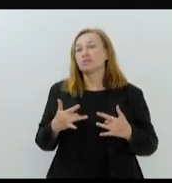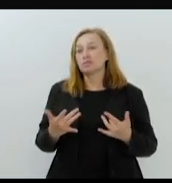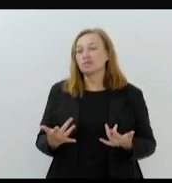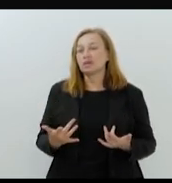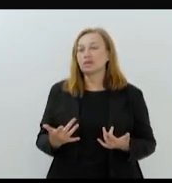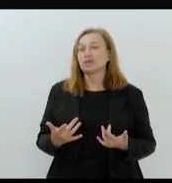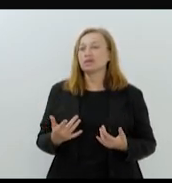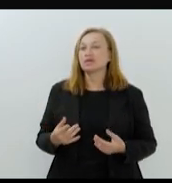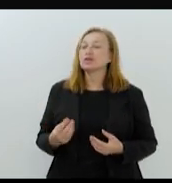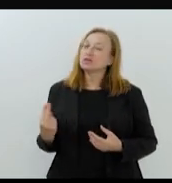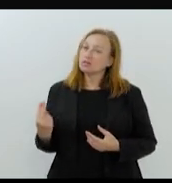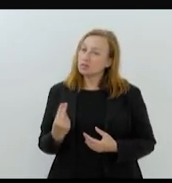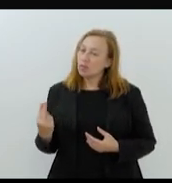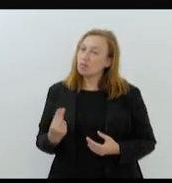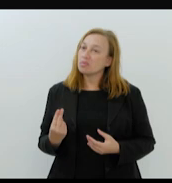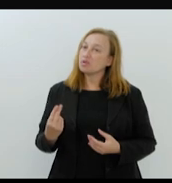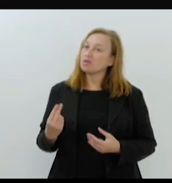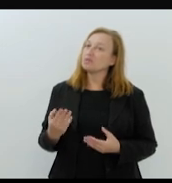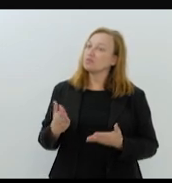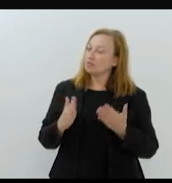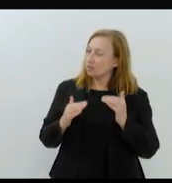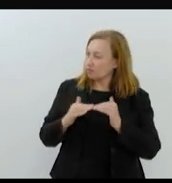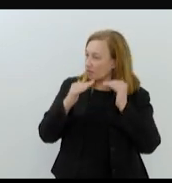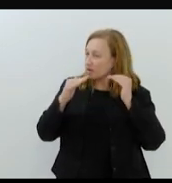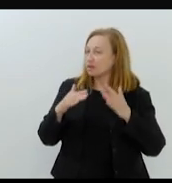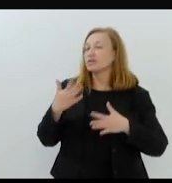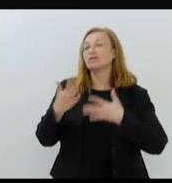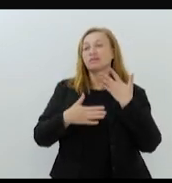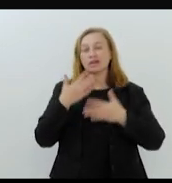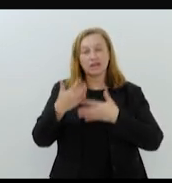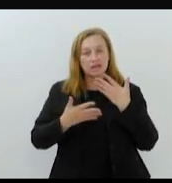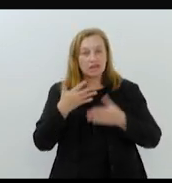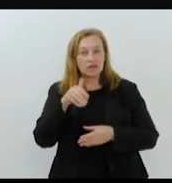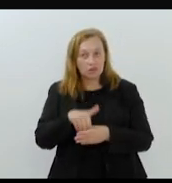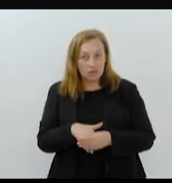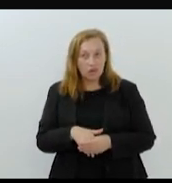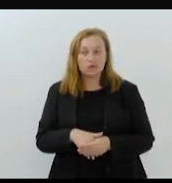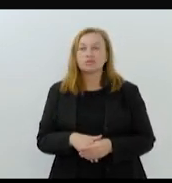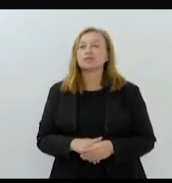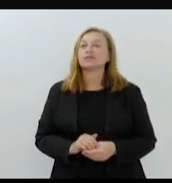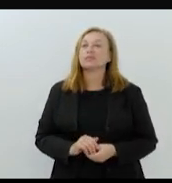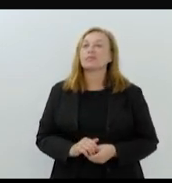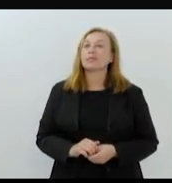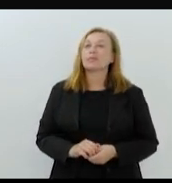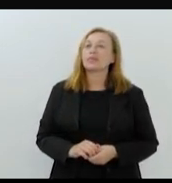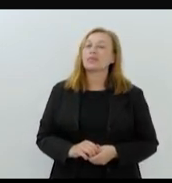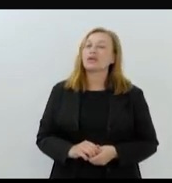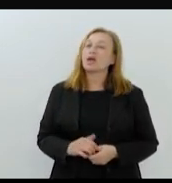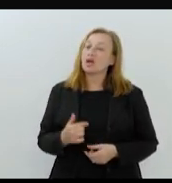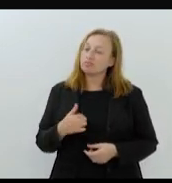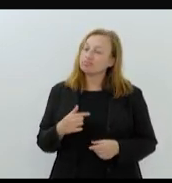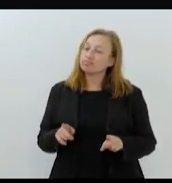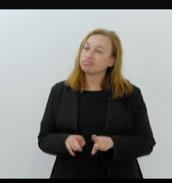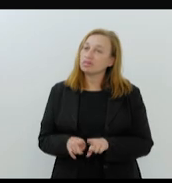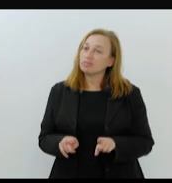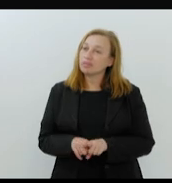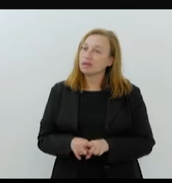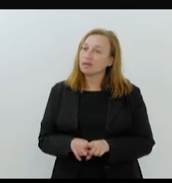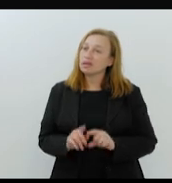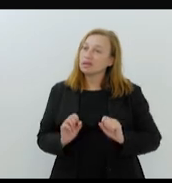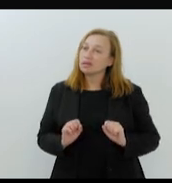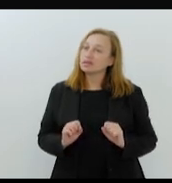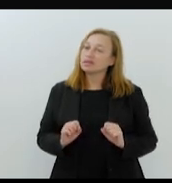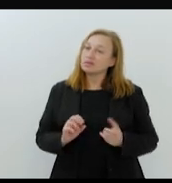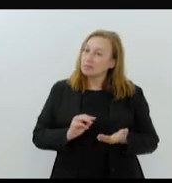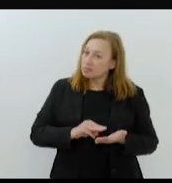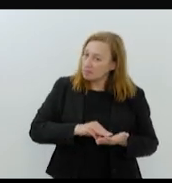nome. Voto favorável, né, com muita alegria, porque também somos igualmente membro,